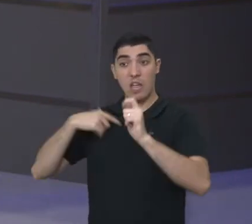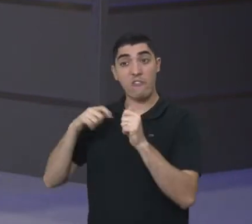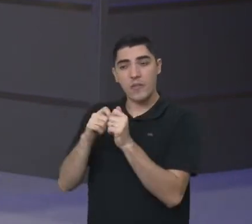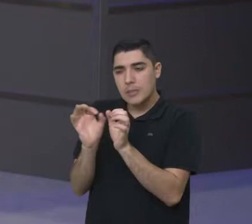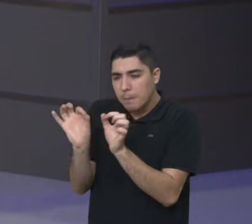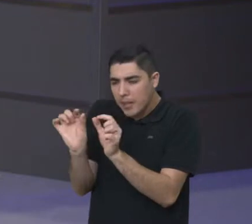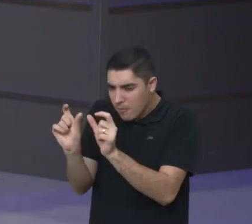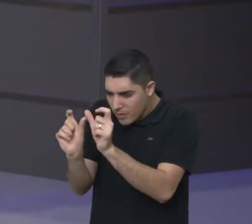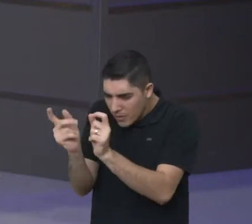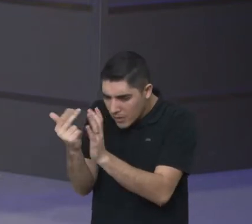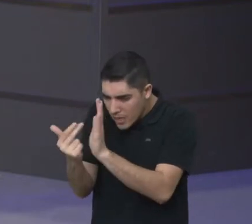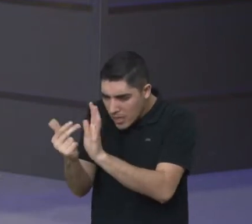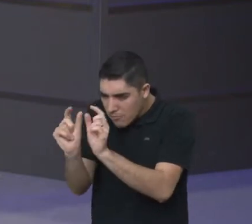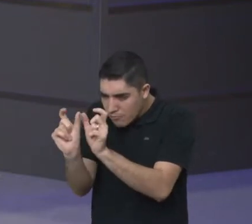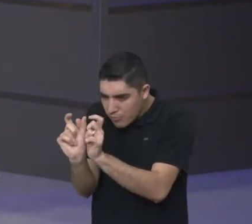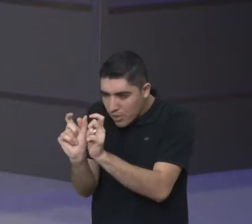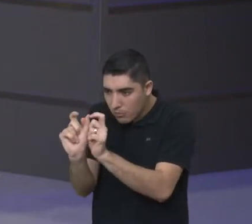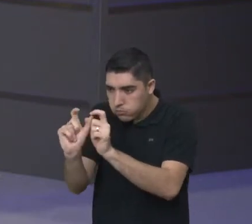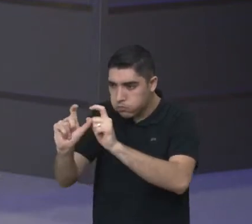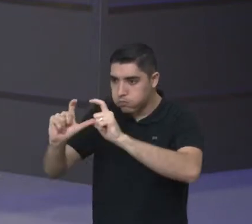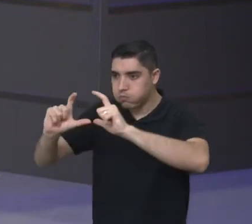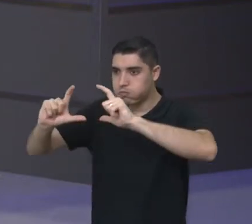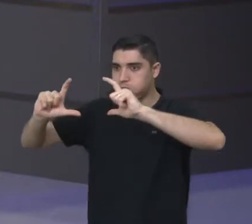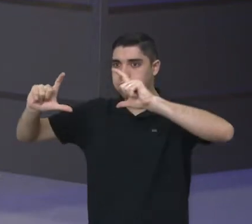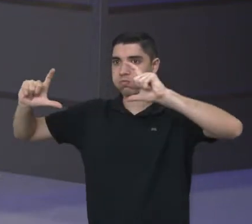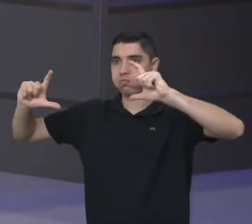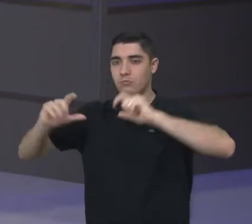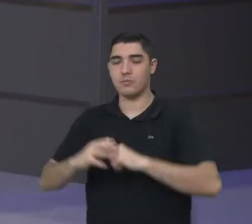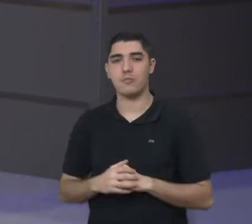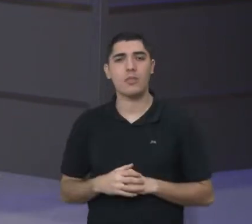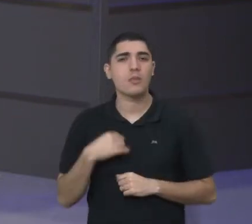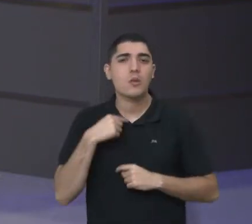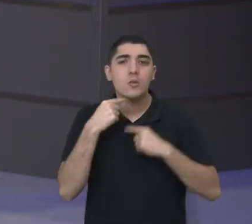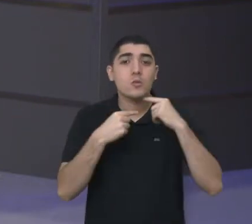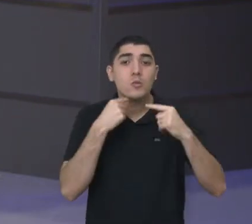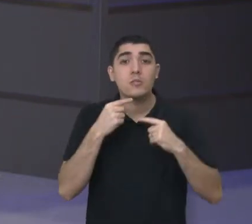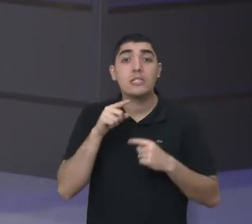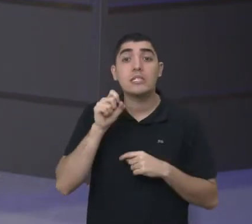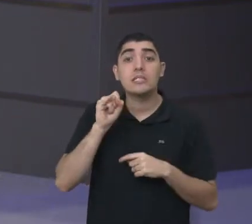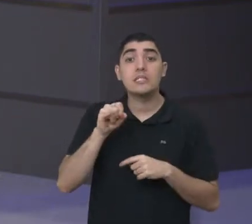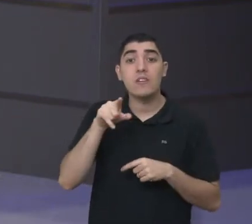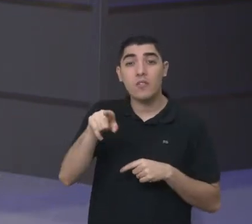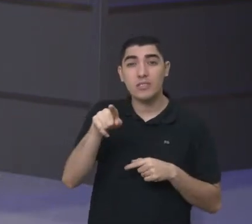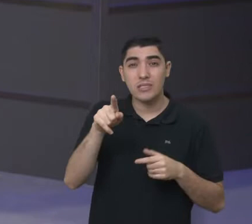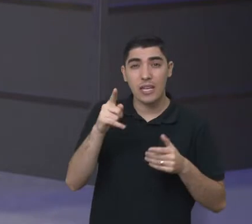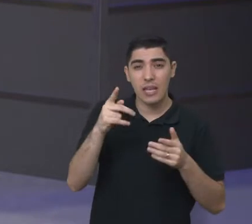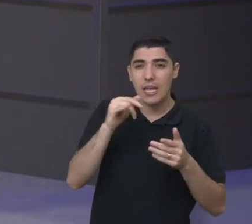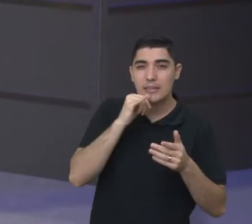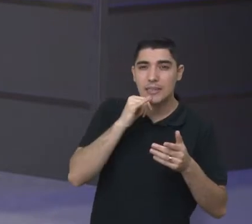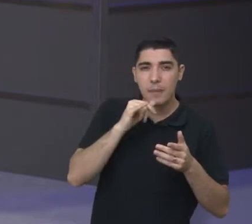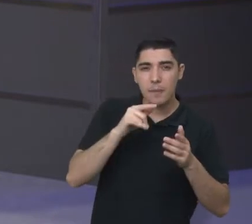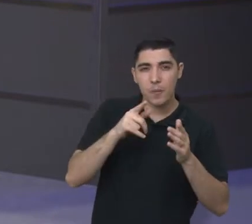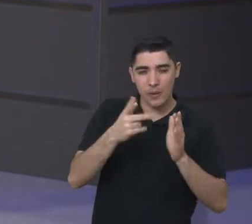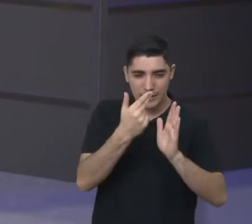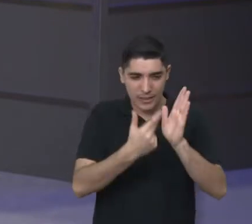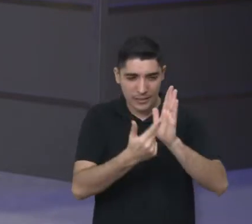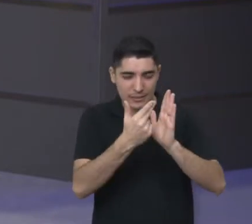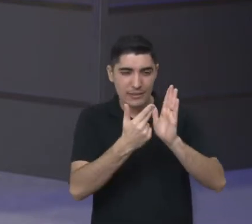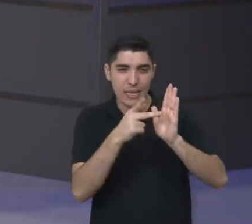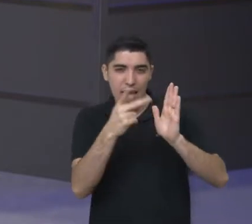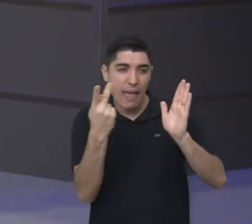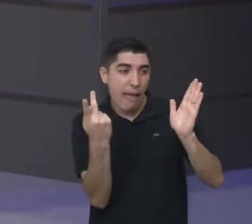ampliar quantas vezes eu quiser. Uma dúvida que eu tenho. Você não consegue apagar se você errar, né? O quê?